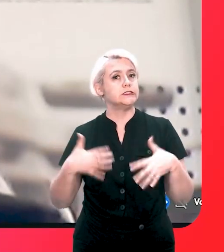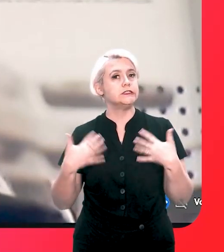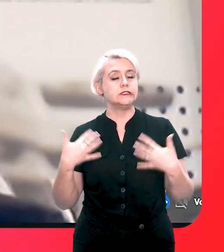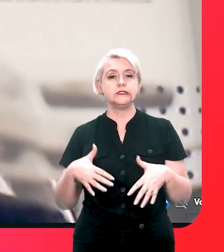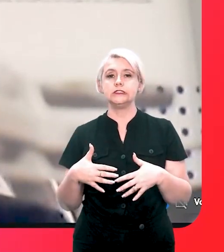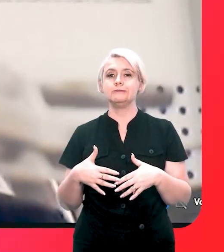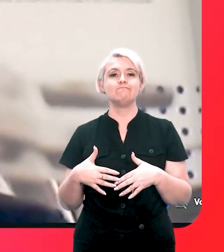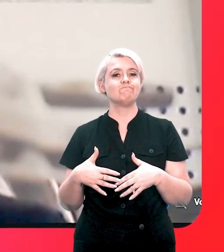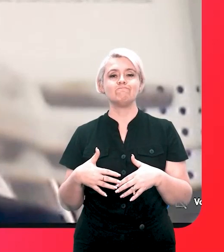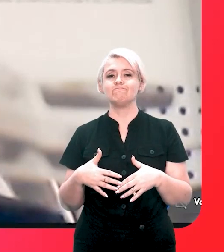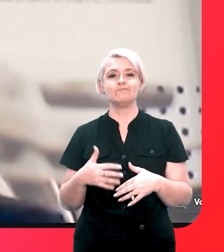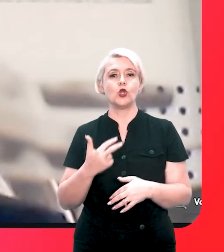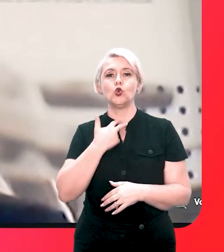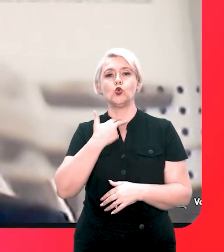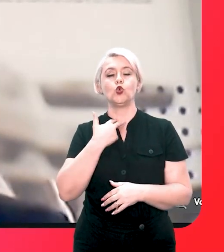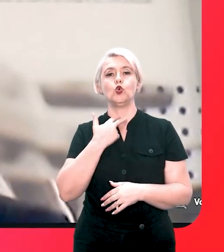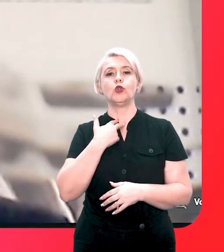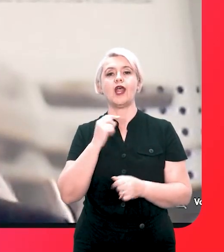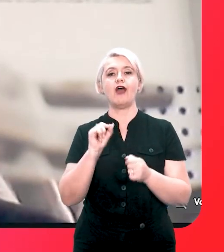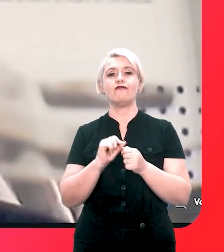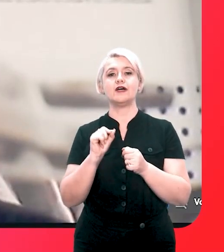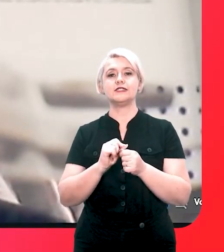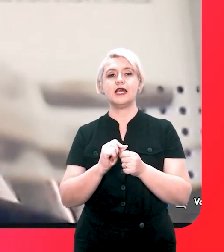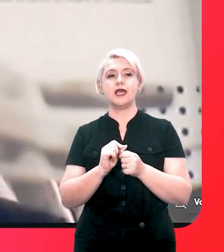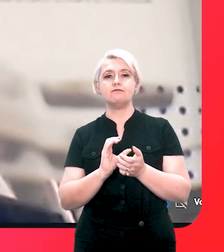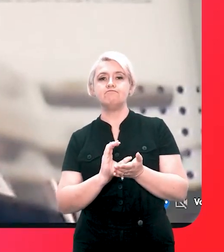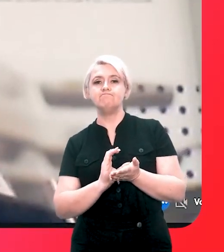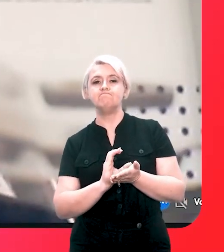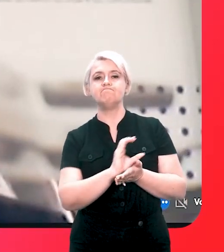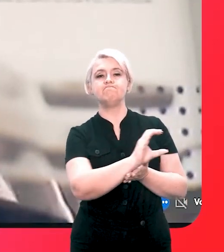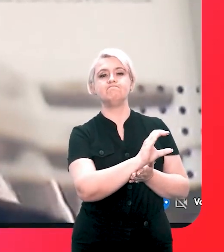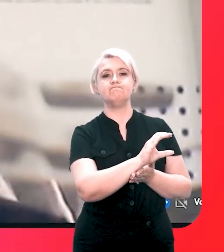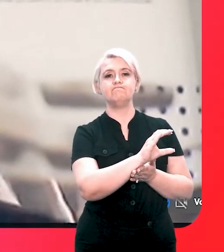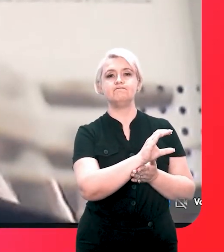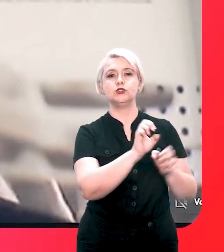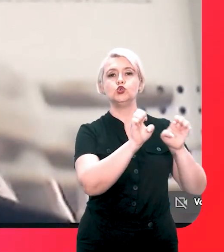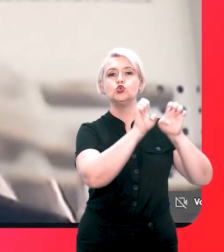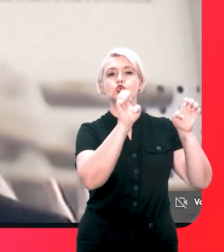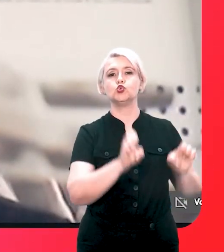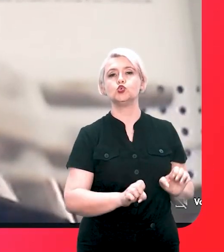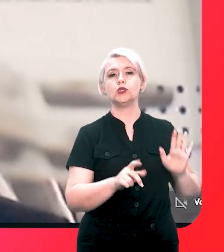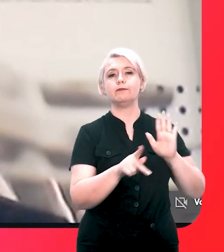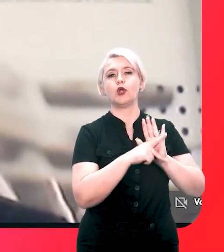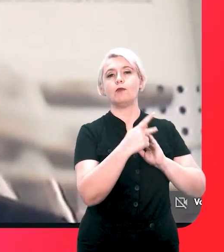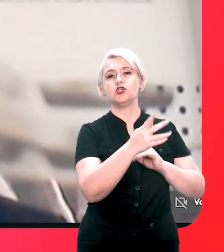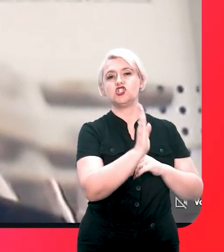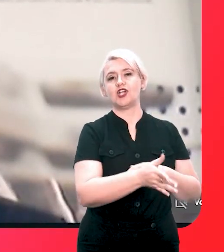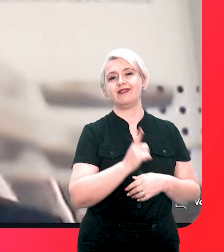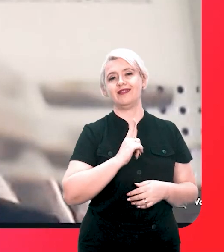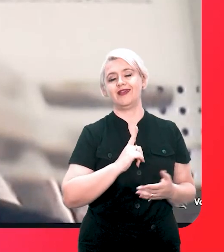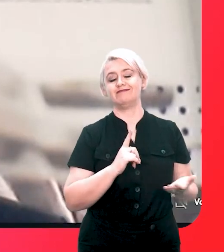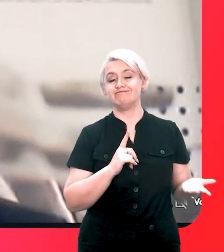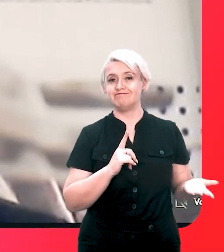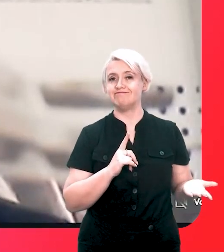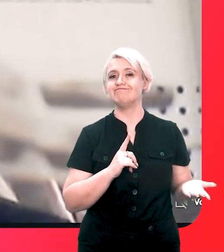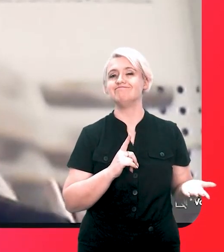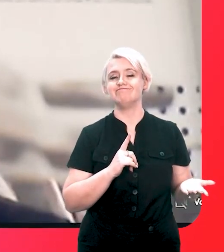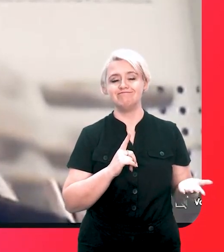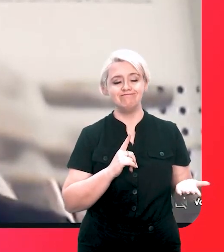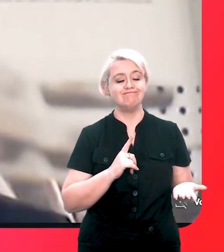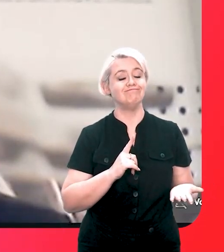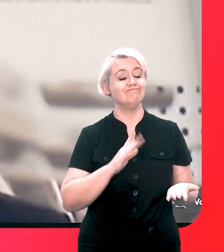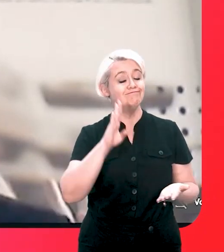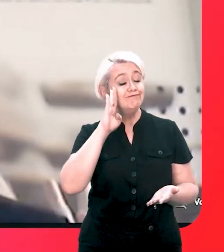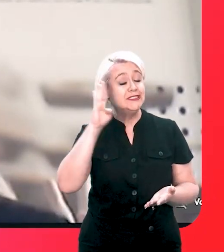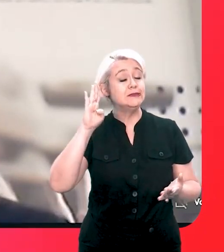regra, não permite que seja aplicado na estrutura que tu já tens. Né? Isso é um